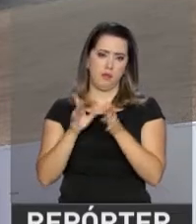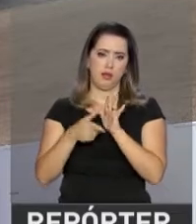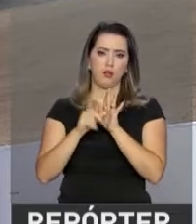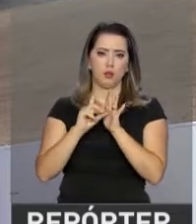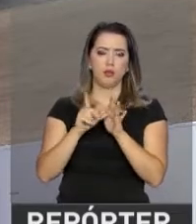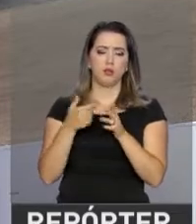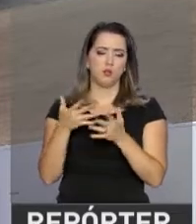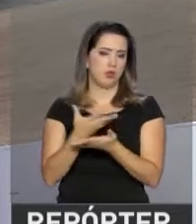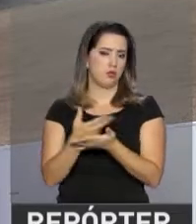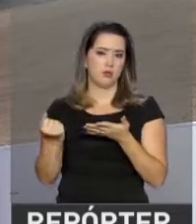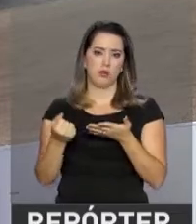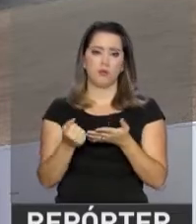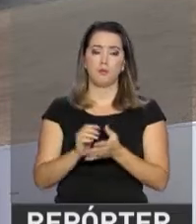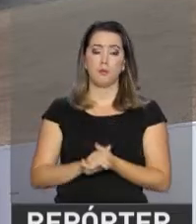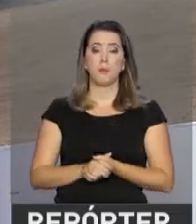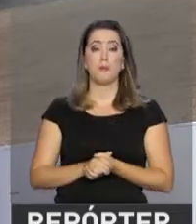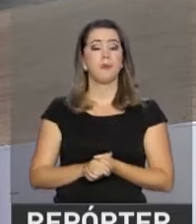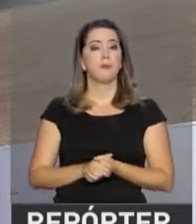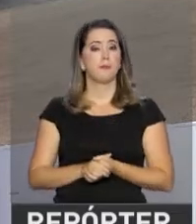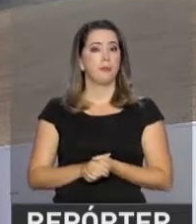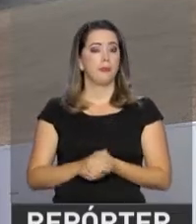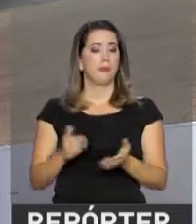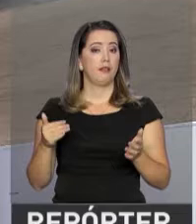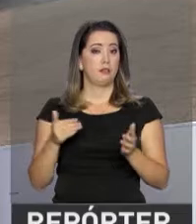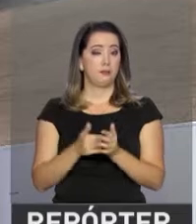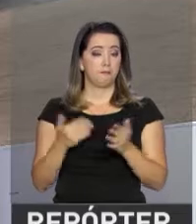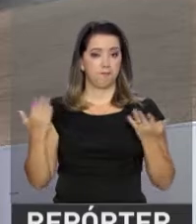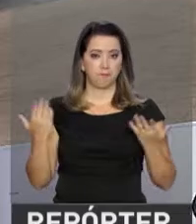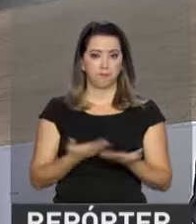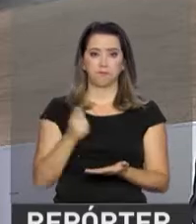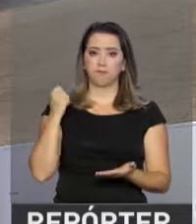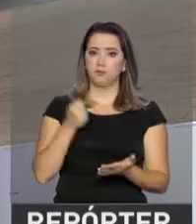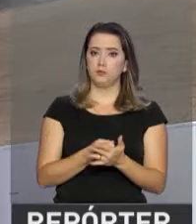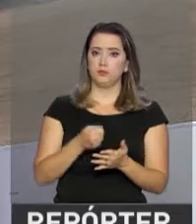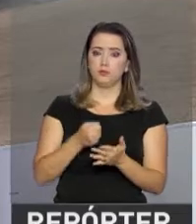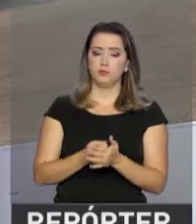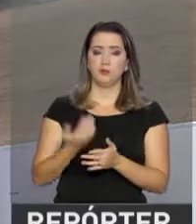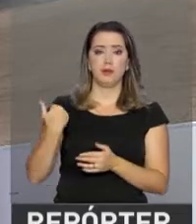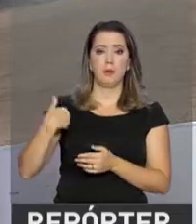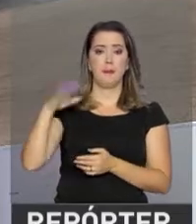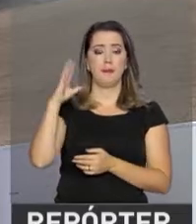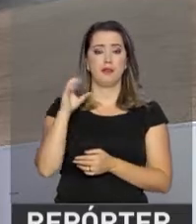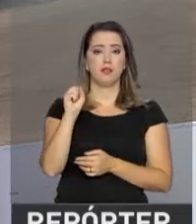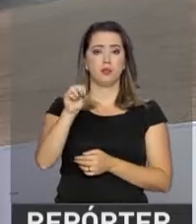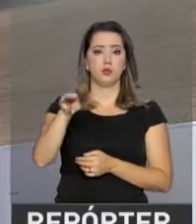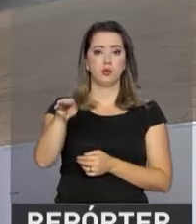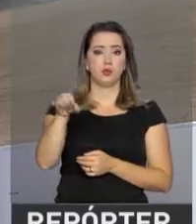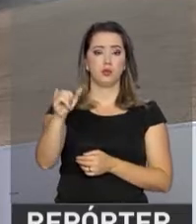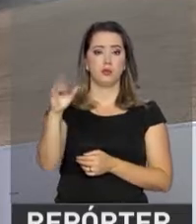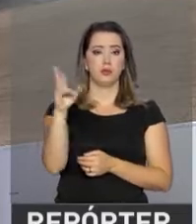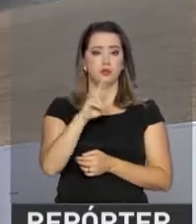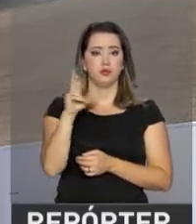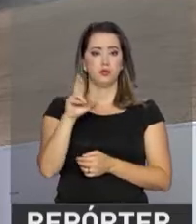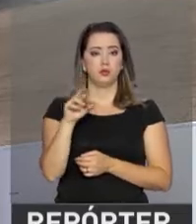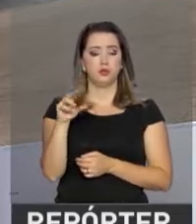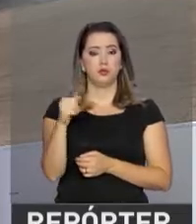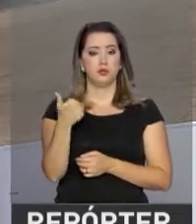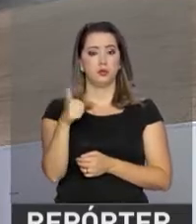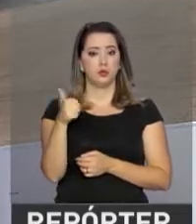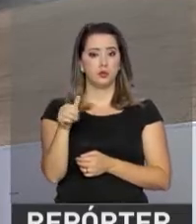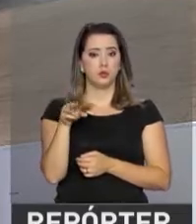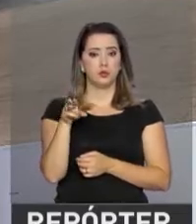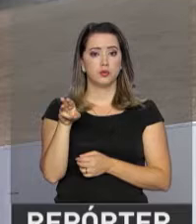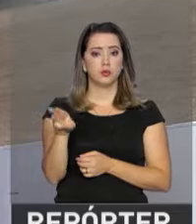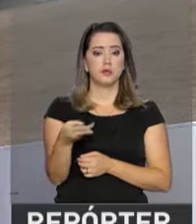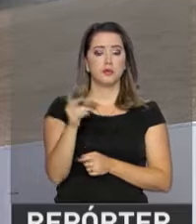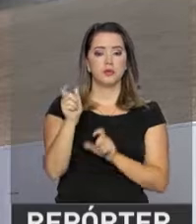não fez o saque é até agora robert já foram pagos mais de 8 bilhões de reais há cerca de 11 milhões